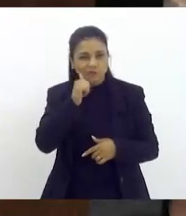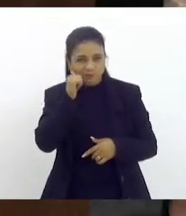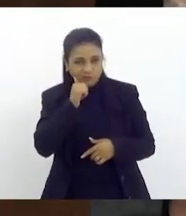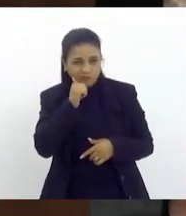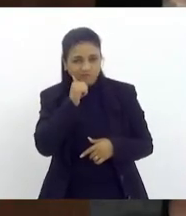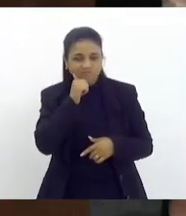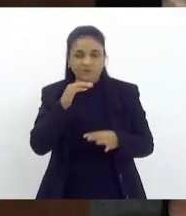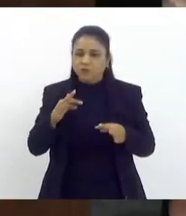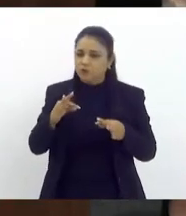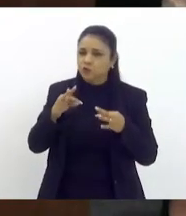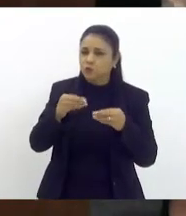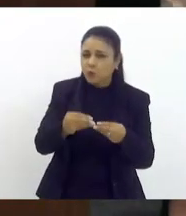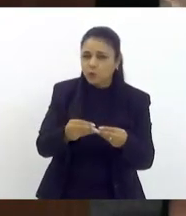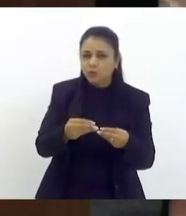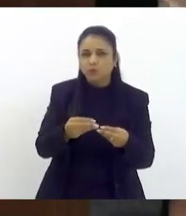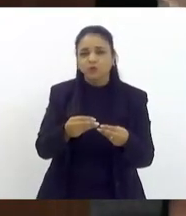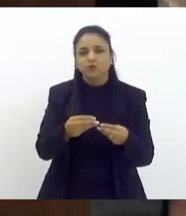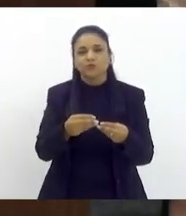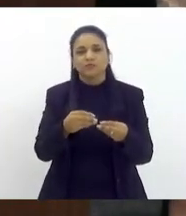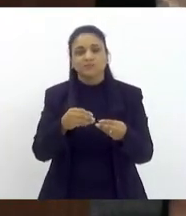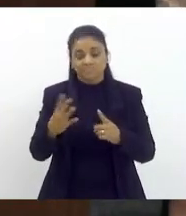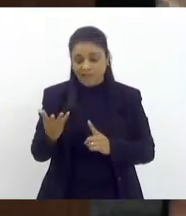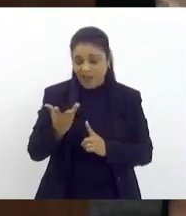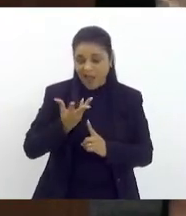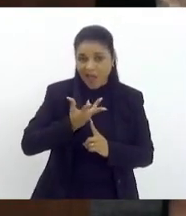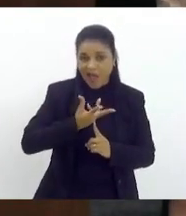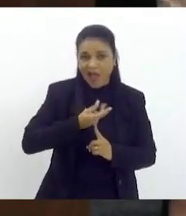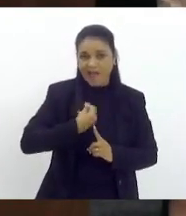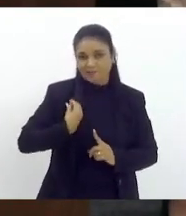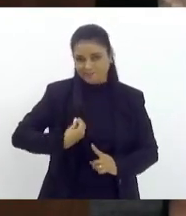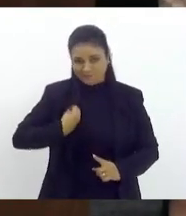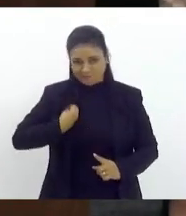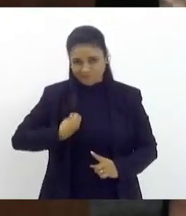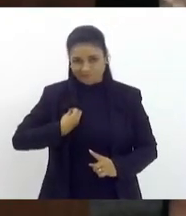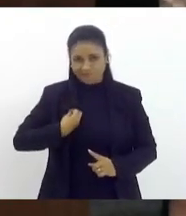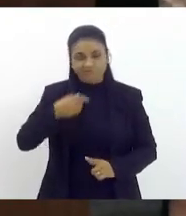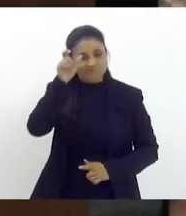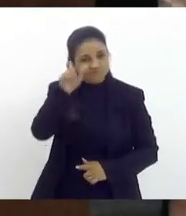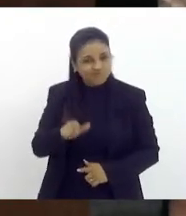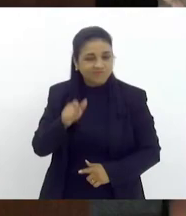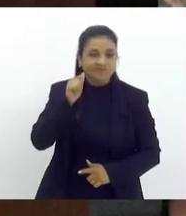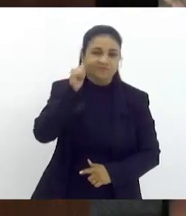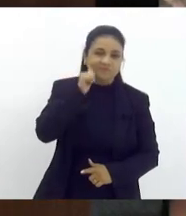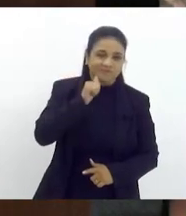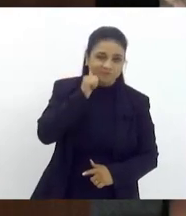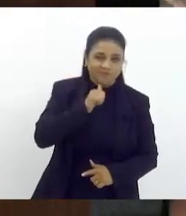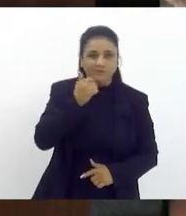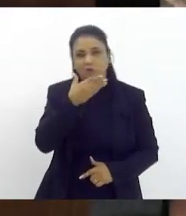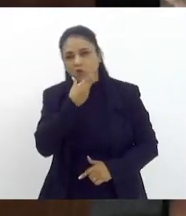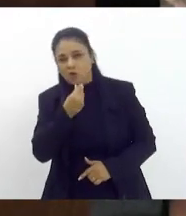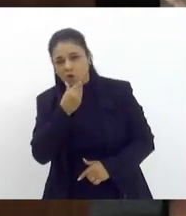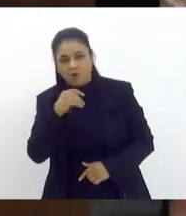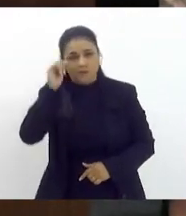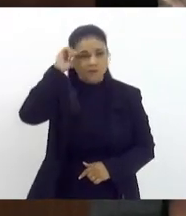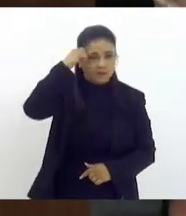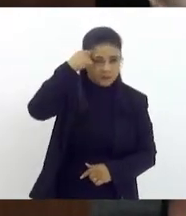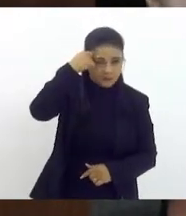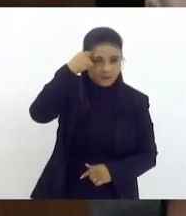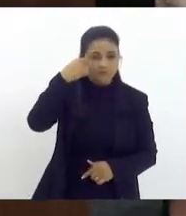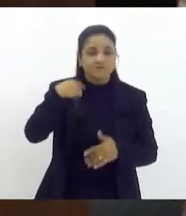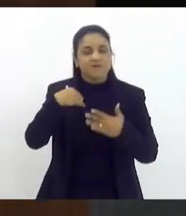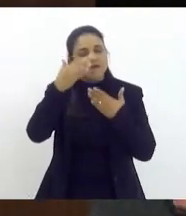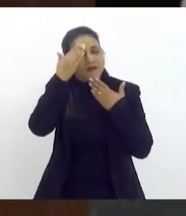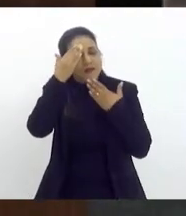que de alguma maneira respiramos e sobrevivemos da arte e que somos negras e negros temos especialmente agradecer